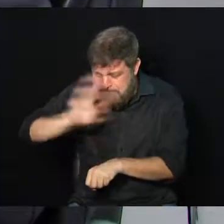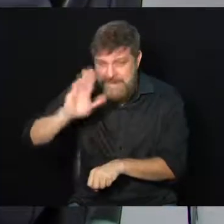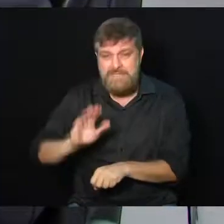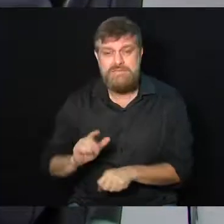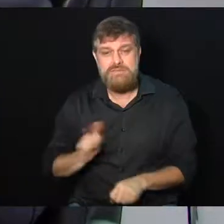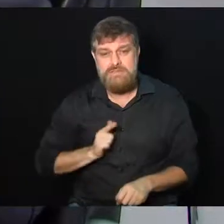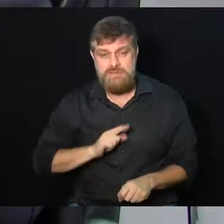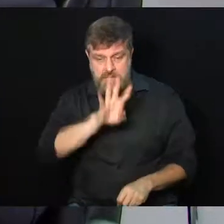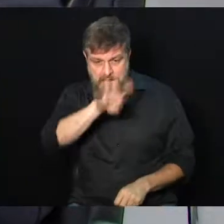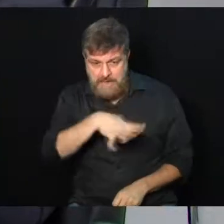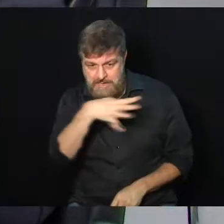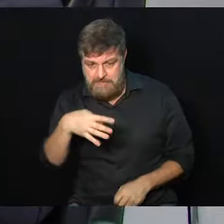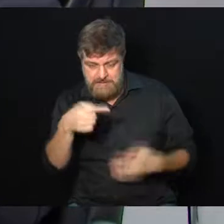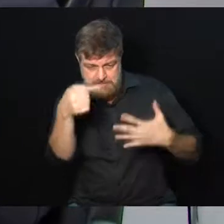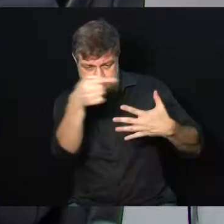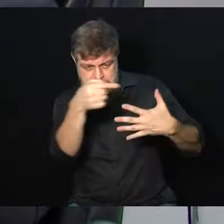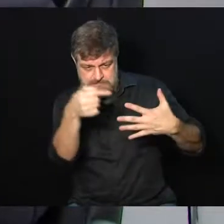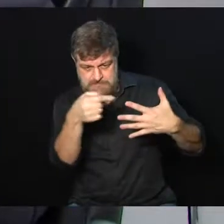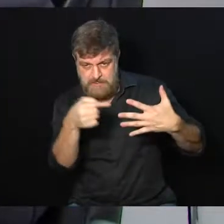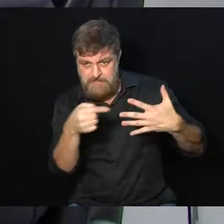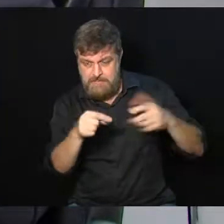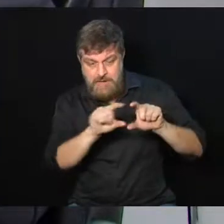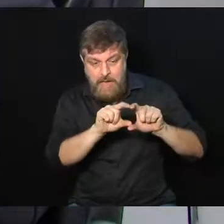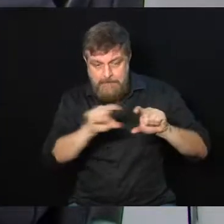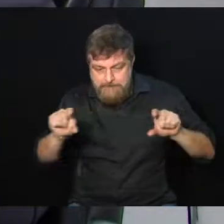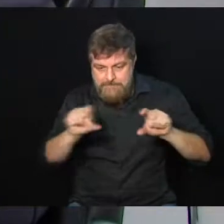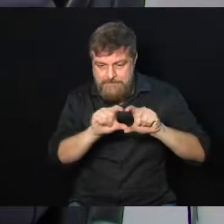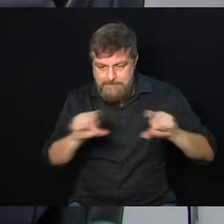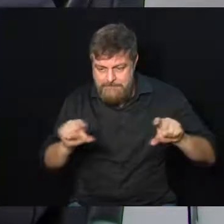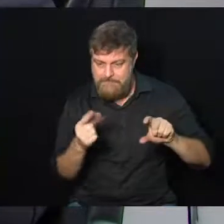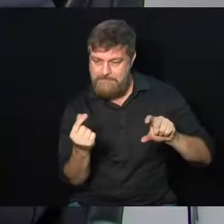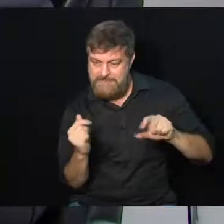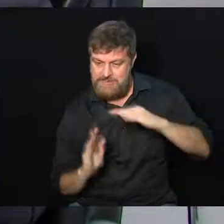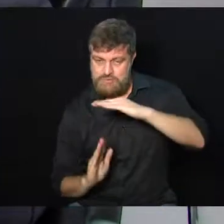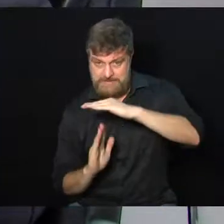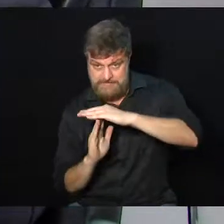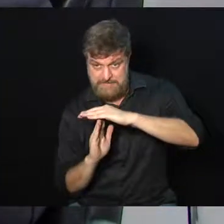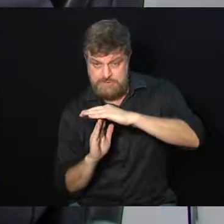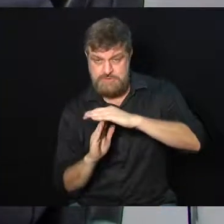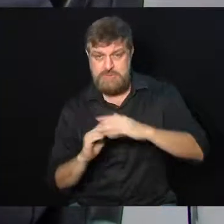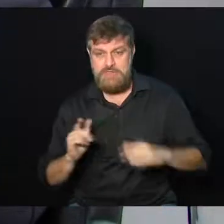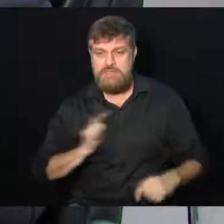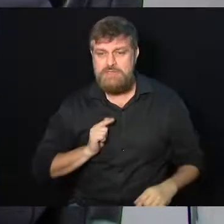Aplicada na tabela, essa tabela é com faixas de preço,